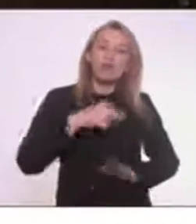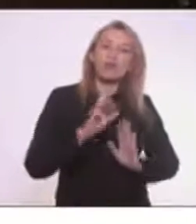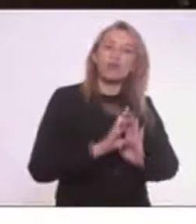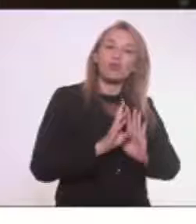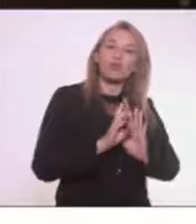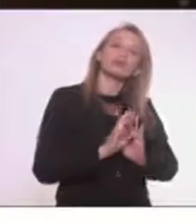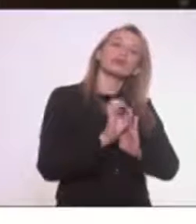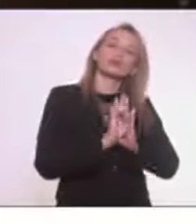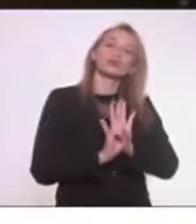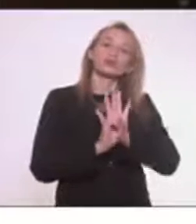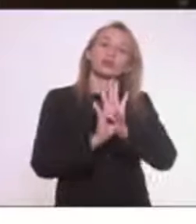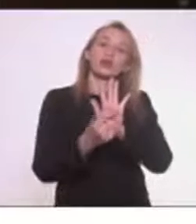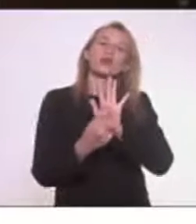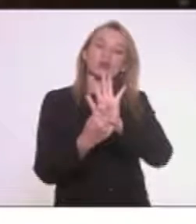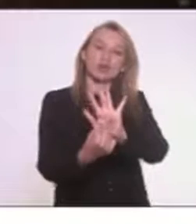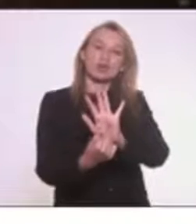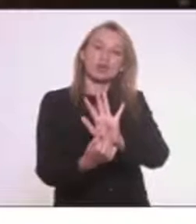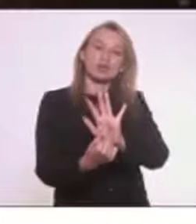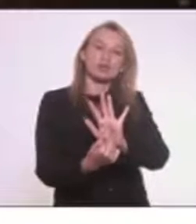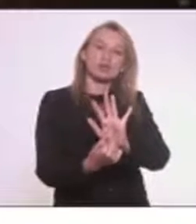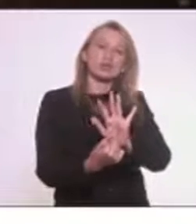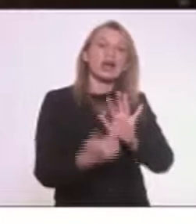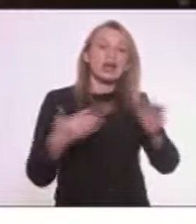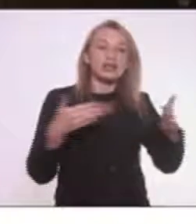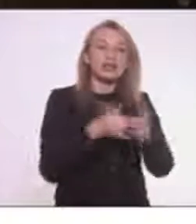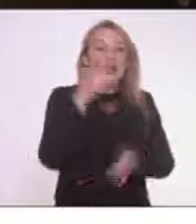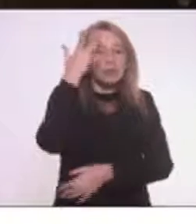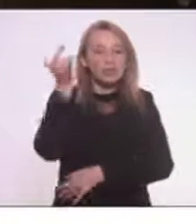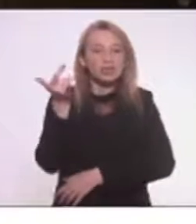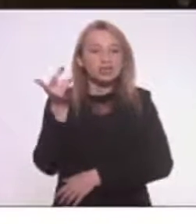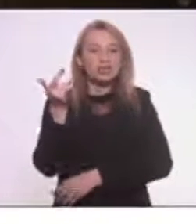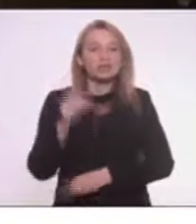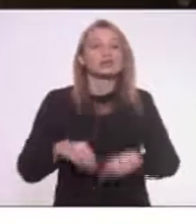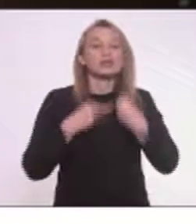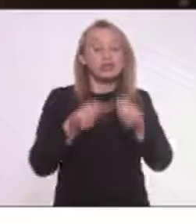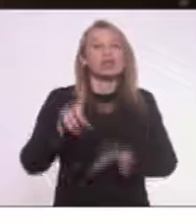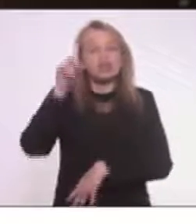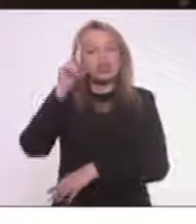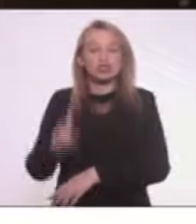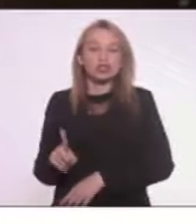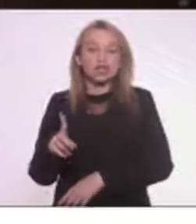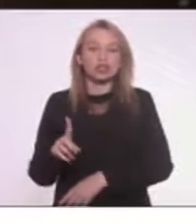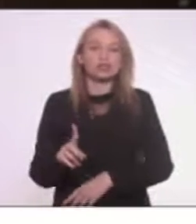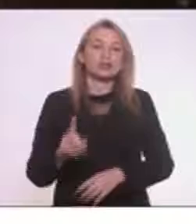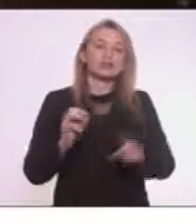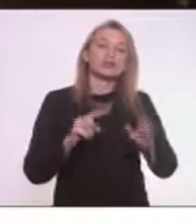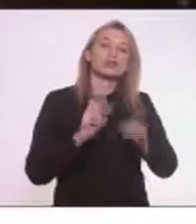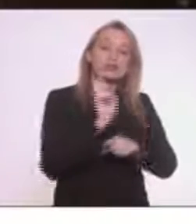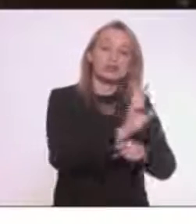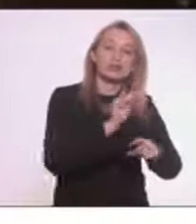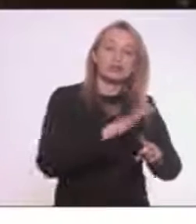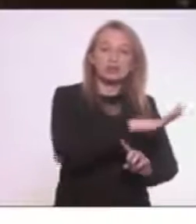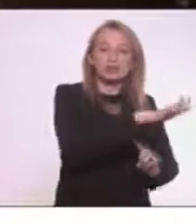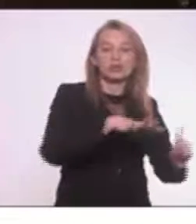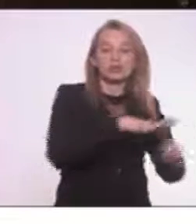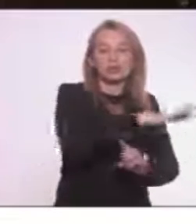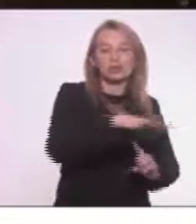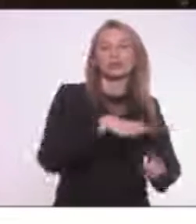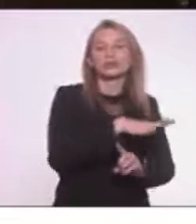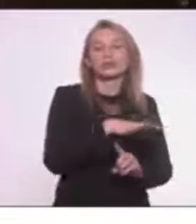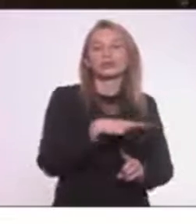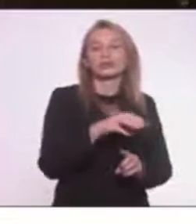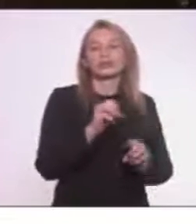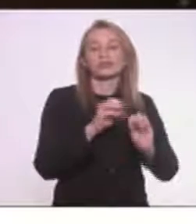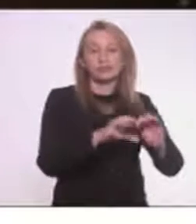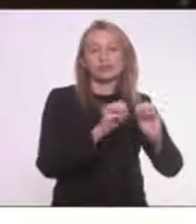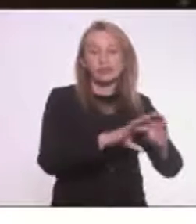constitucional específica sobre isso até amanhã, para garantir para os agentes socioeducativos o direito de se aposentar com as mesmas prerrogativas